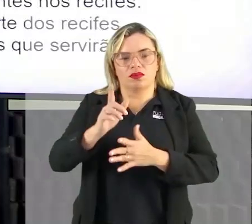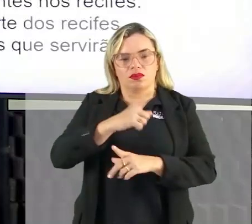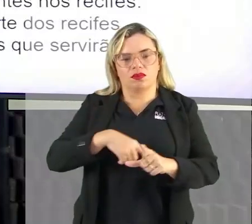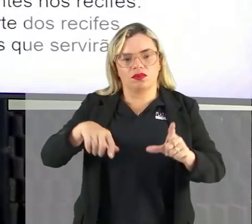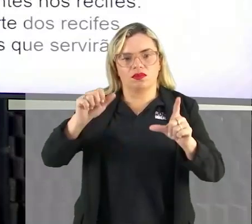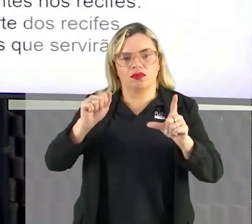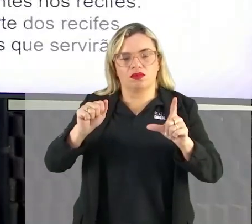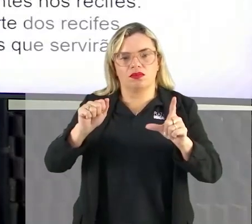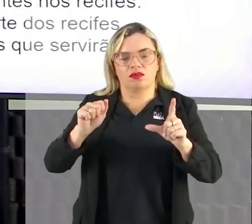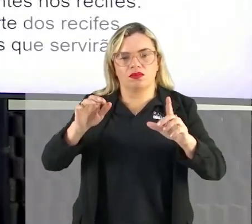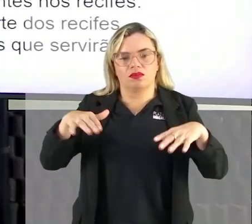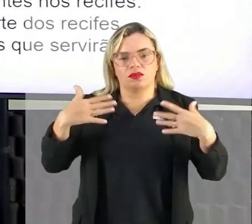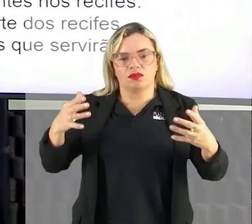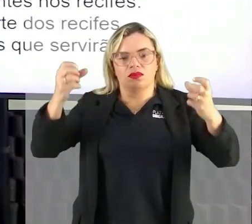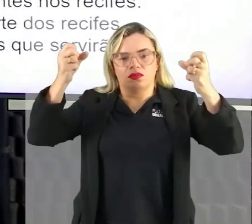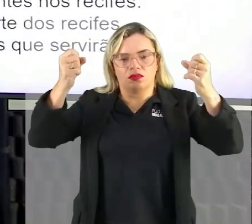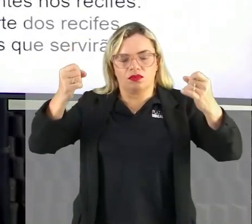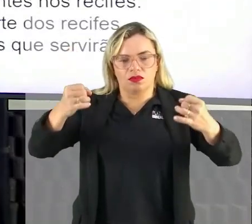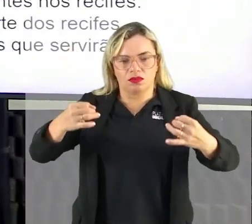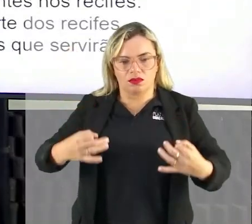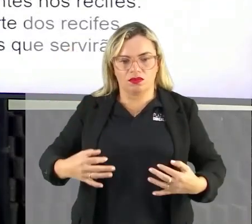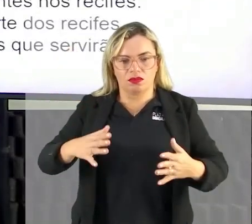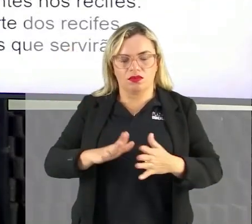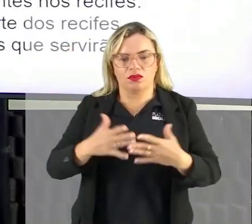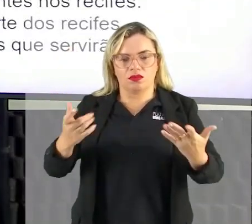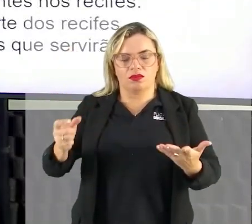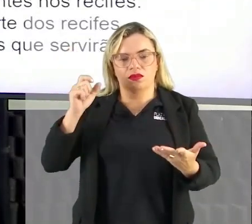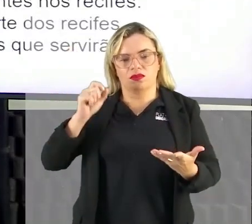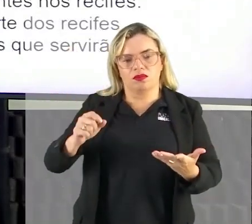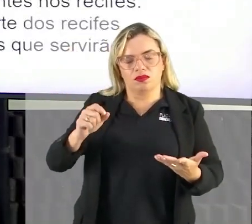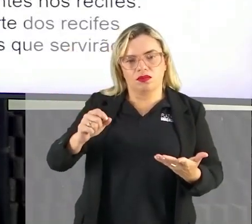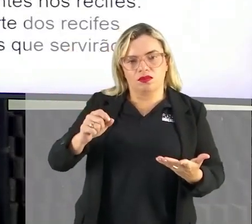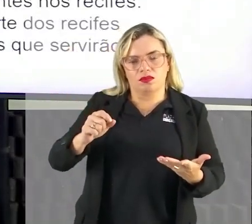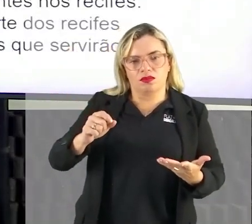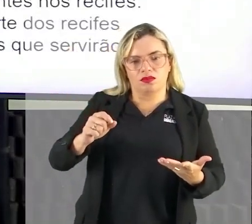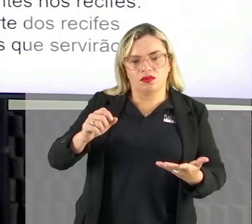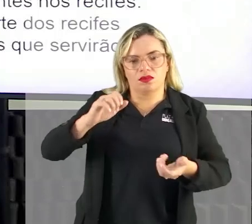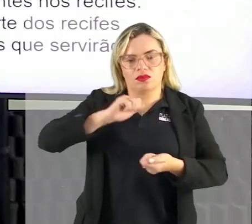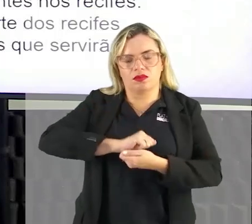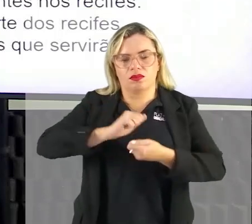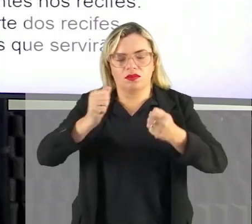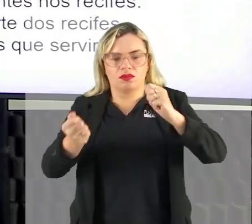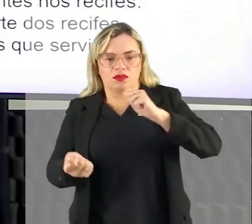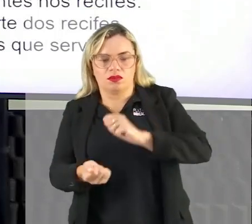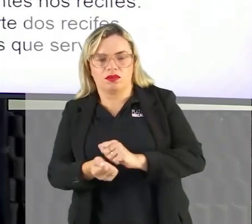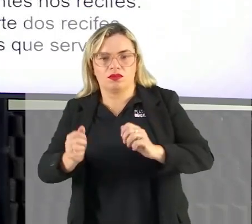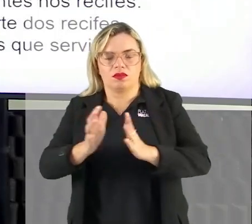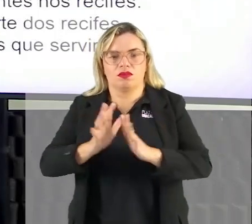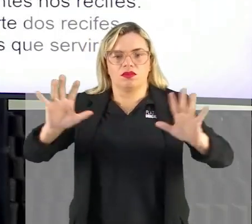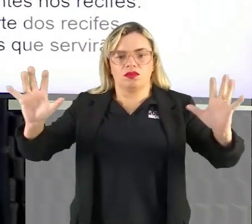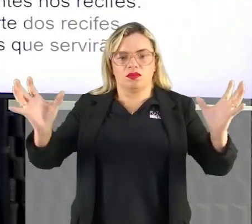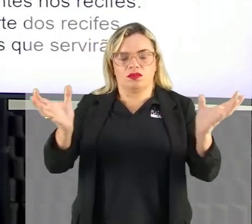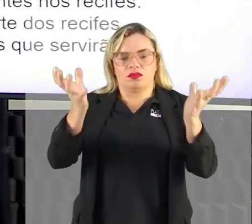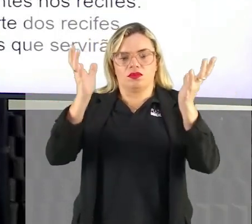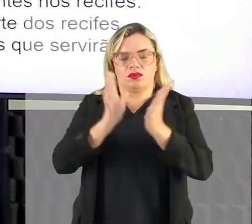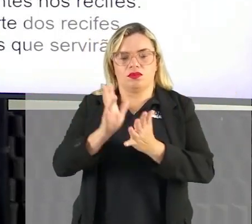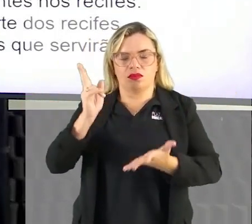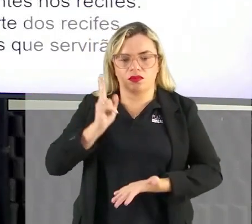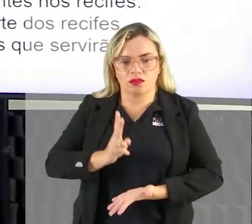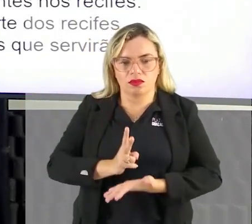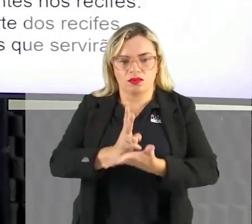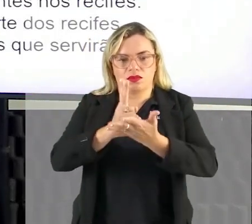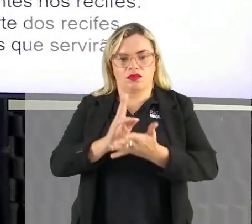A, ela fala, né, aquilo que se adequa às algas, né, a preservação das algas.